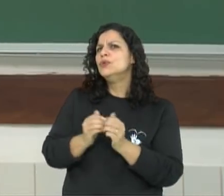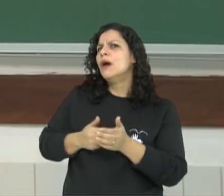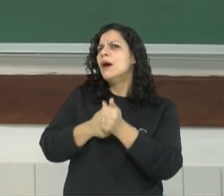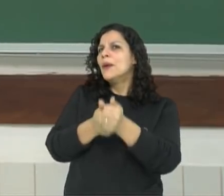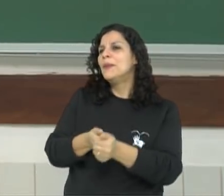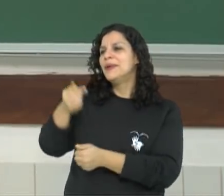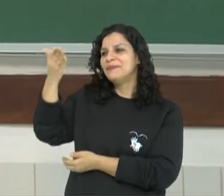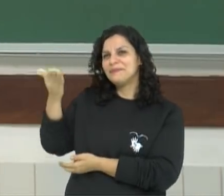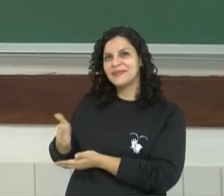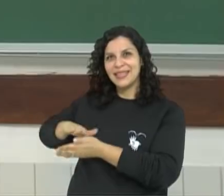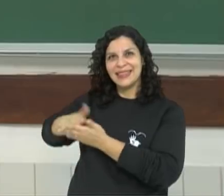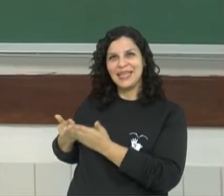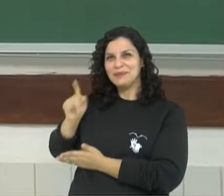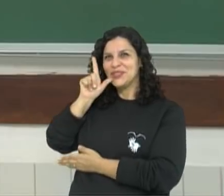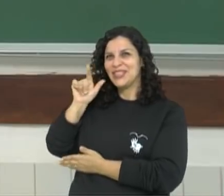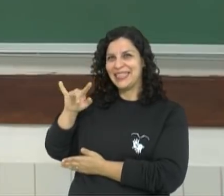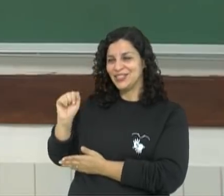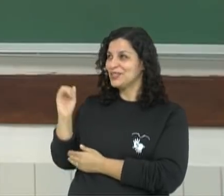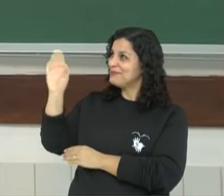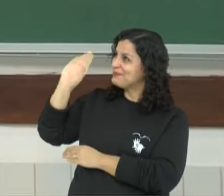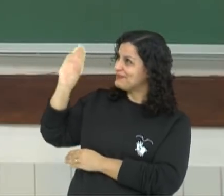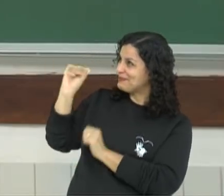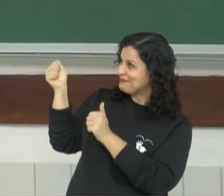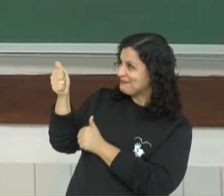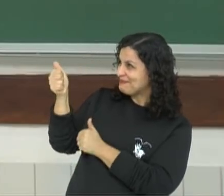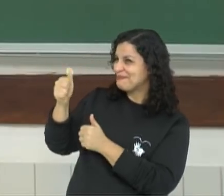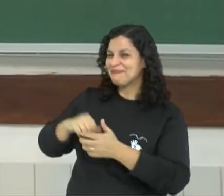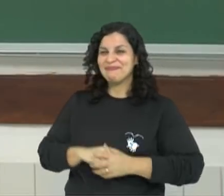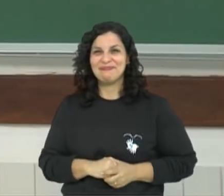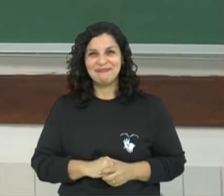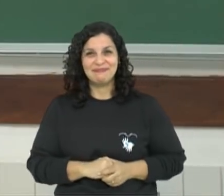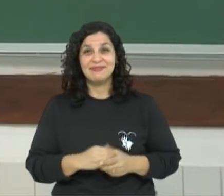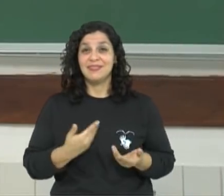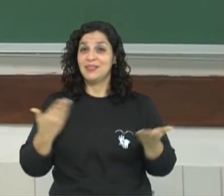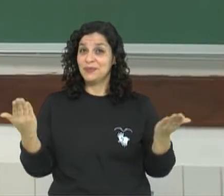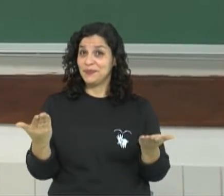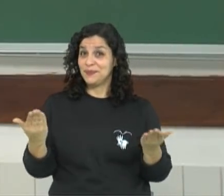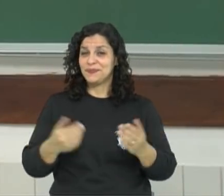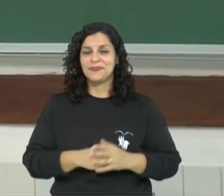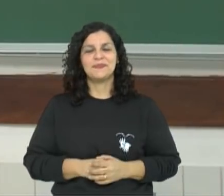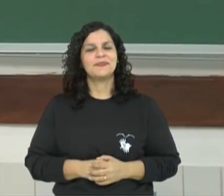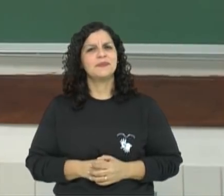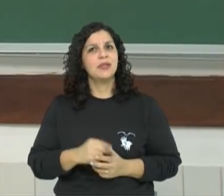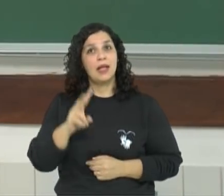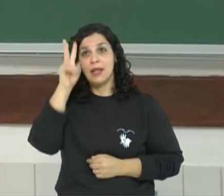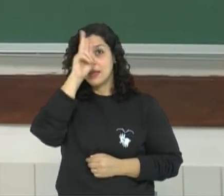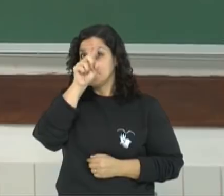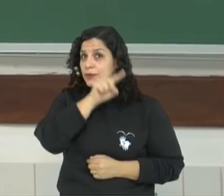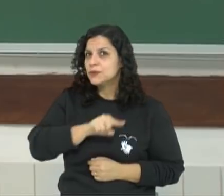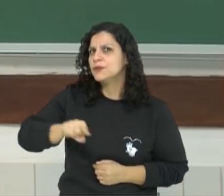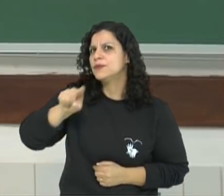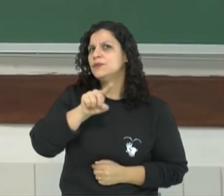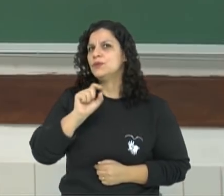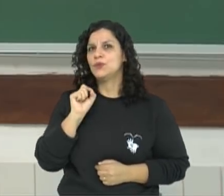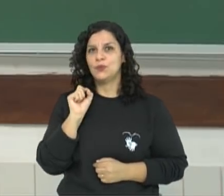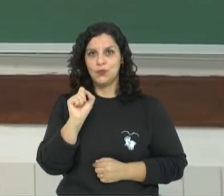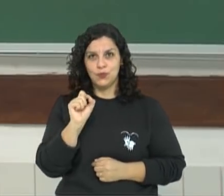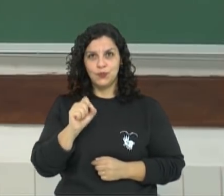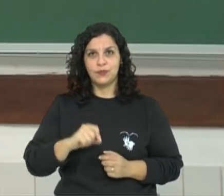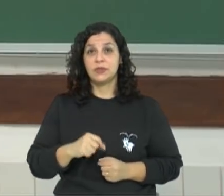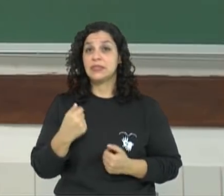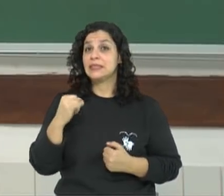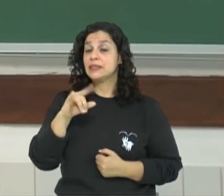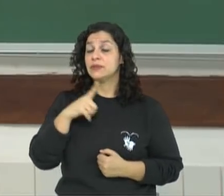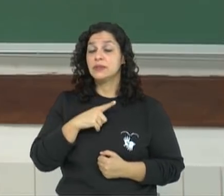acompanhar é a Lígia, a nossa intérprete. Tudo bem, Lígia? Muito bem. Lembrando vocês,